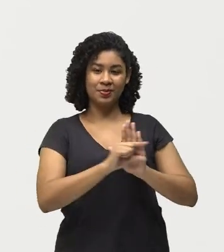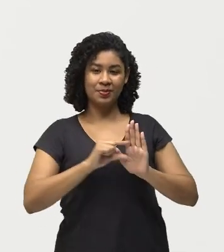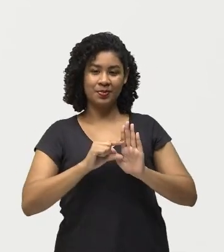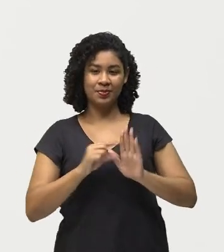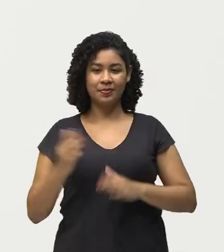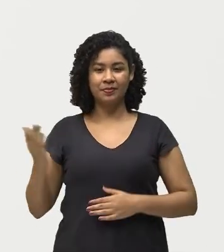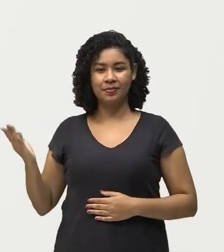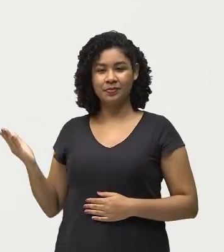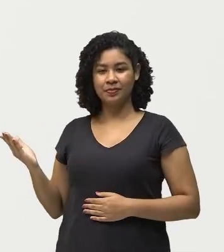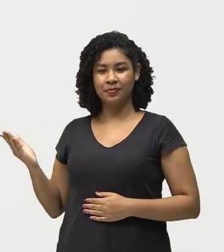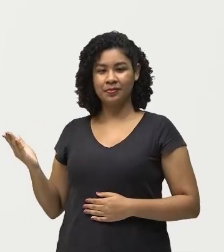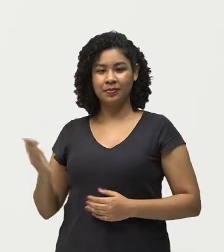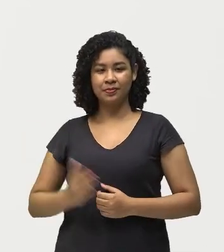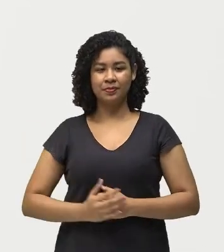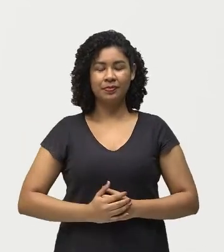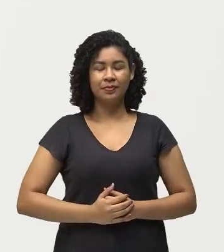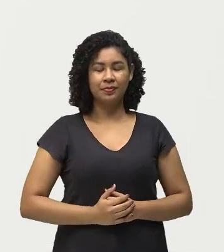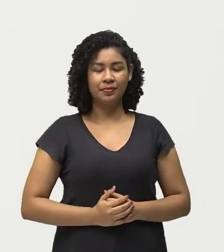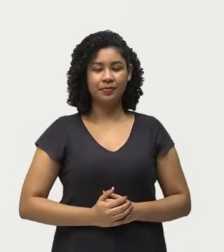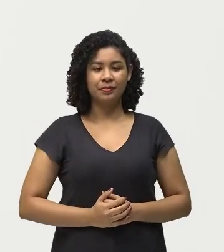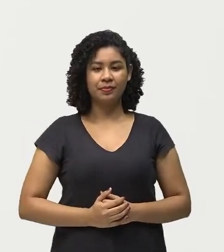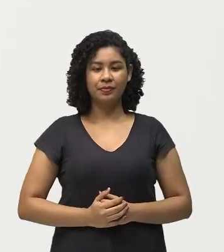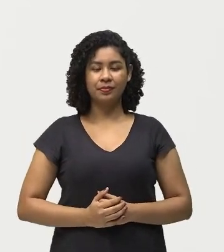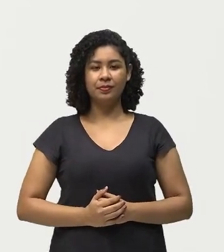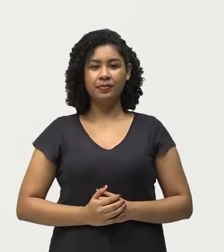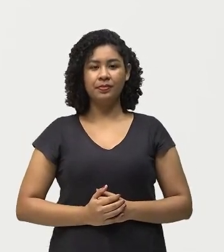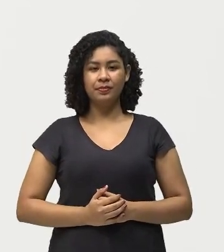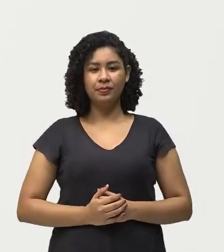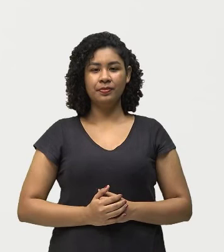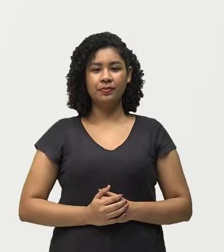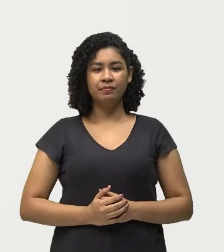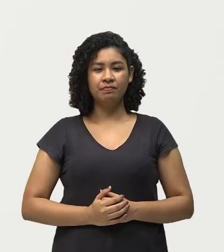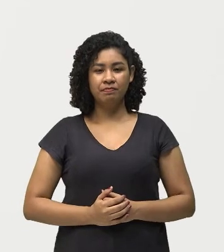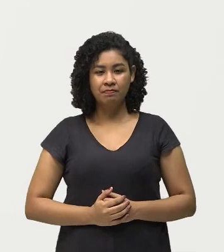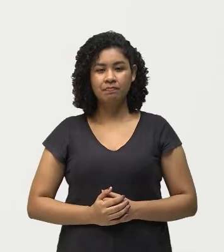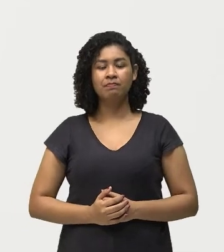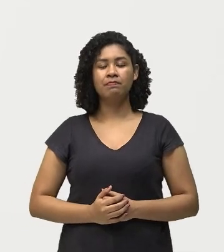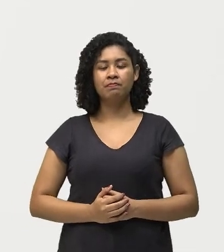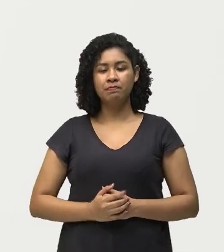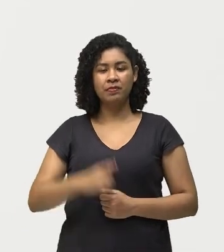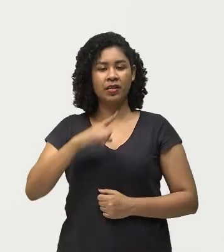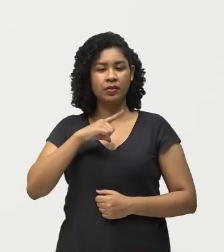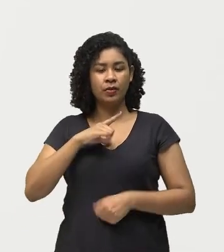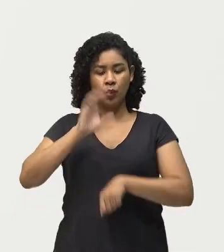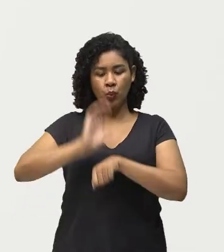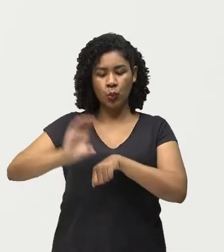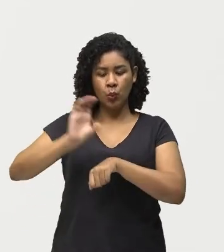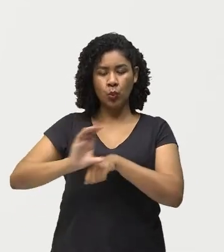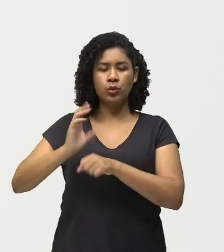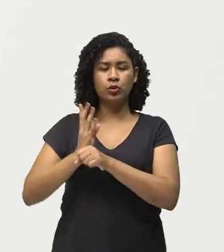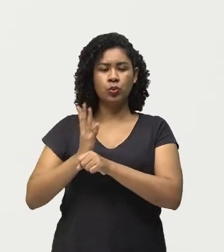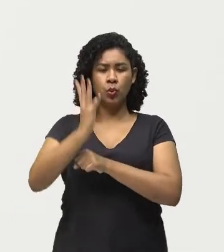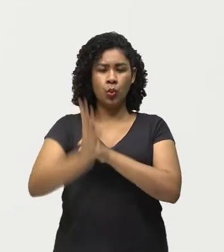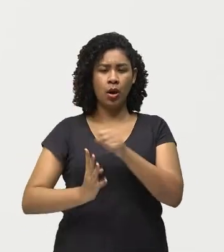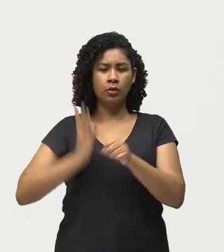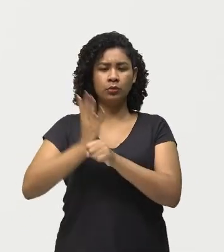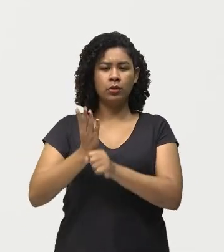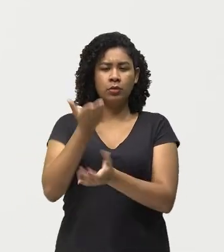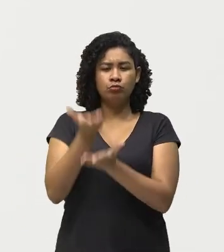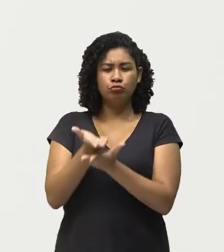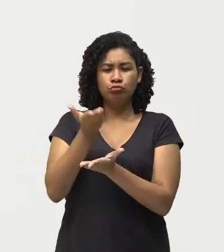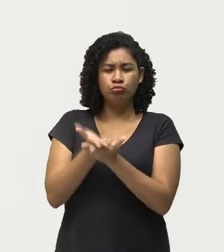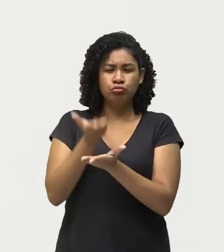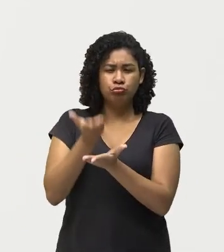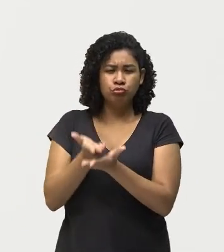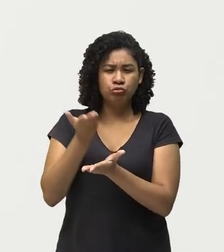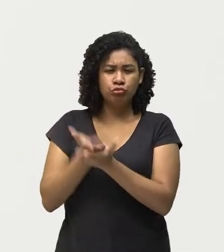After a 4-year course of studies, depois de 4 anos, né, um curso de 4 anos de estudos, studies,